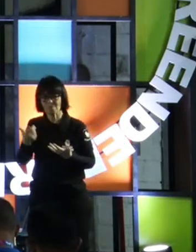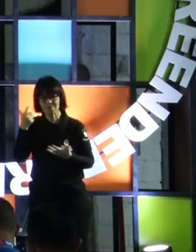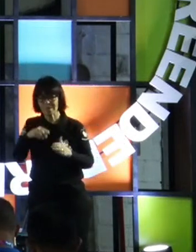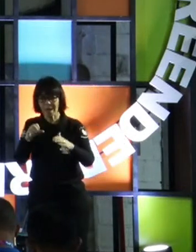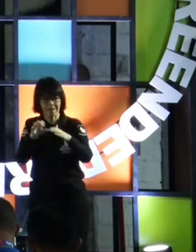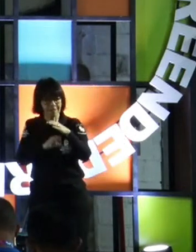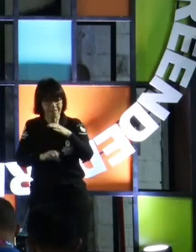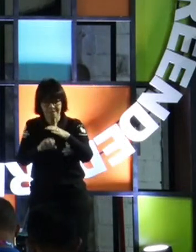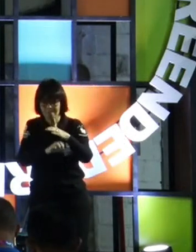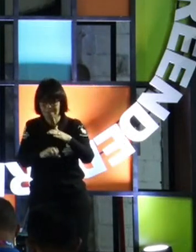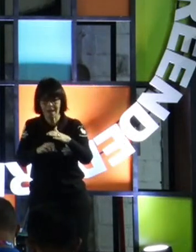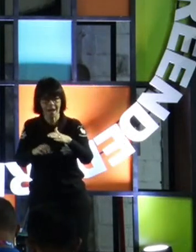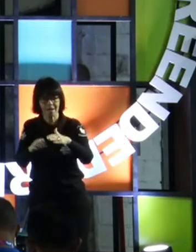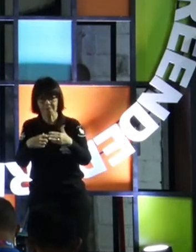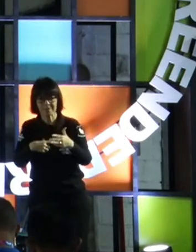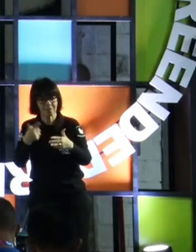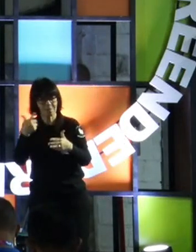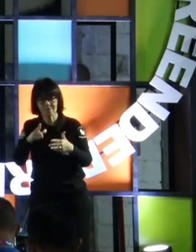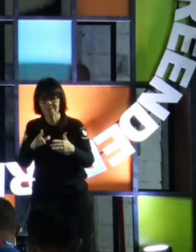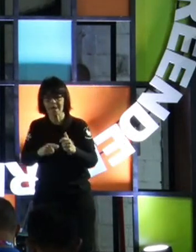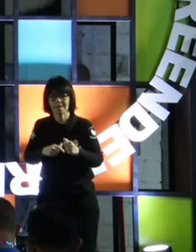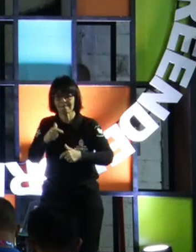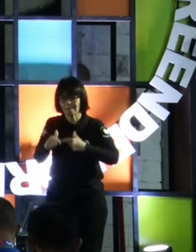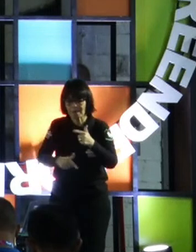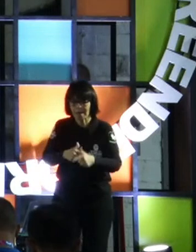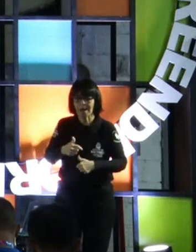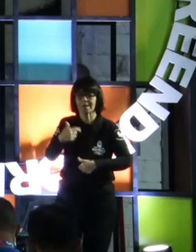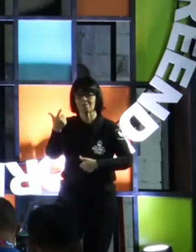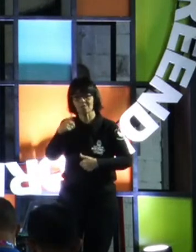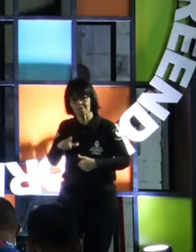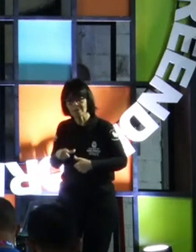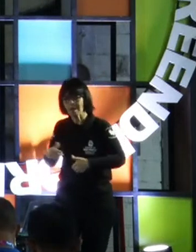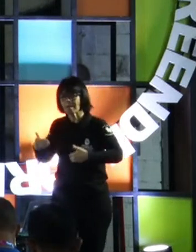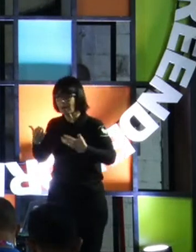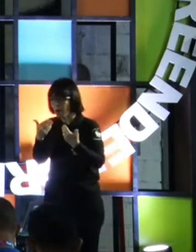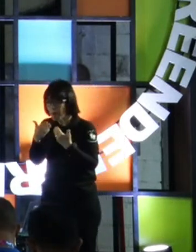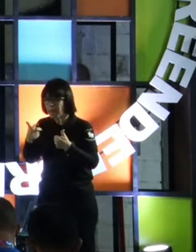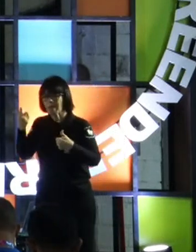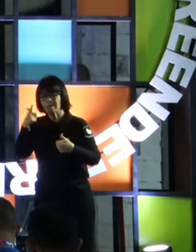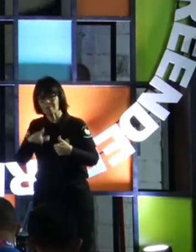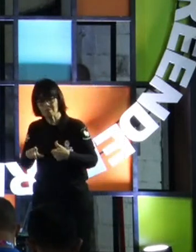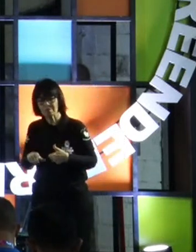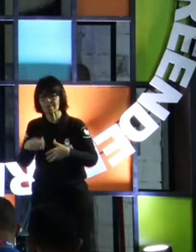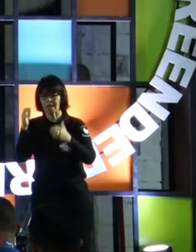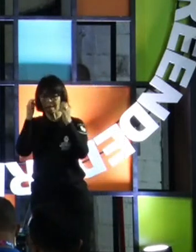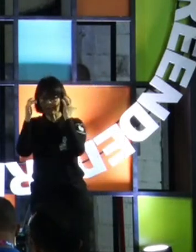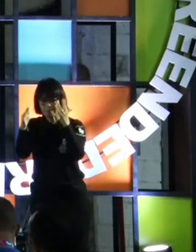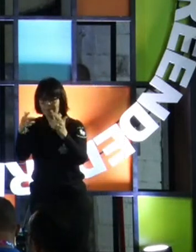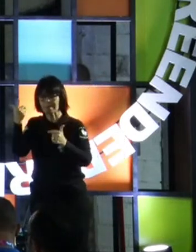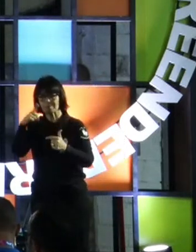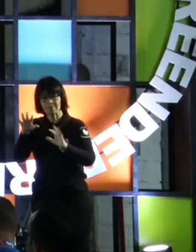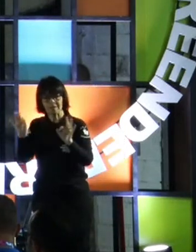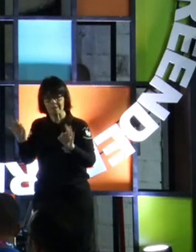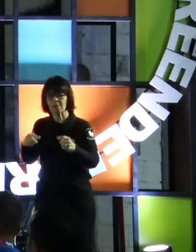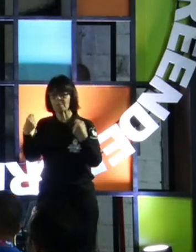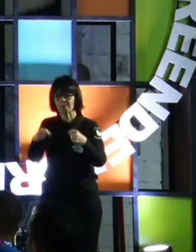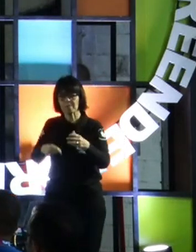empreende. Quem não tem pão, mal trabalha, entendeu? Então, não tem saída. Não dá para conversar sobre